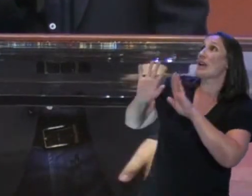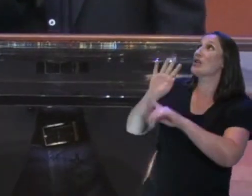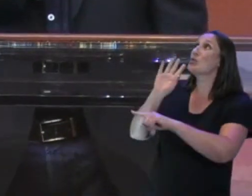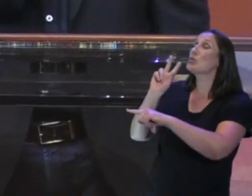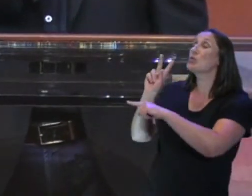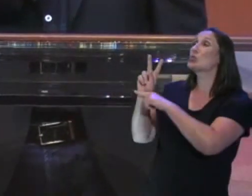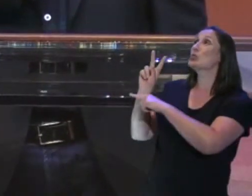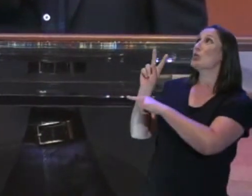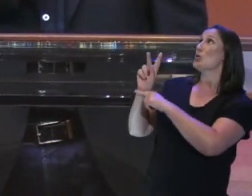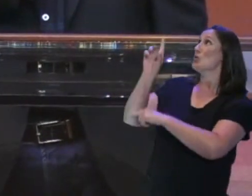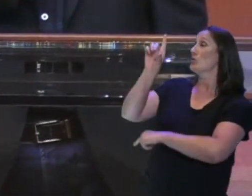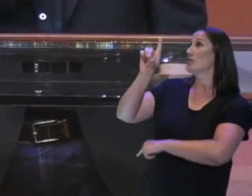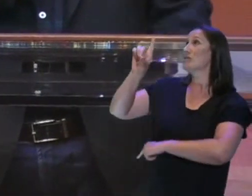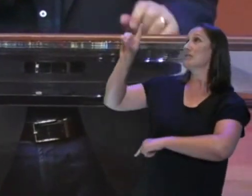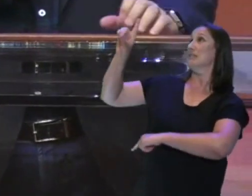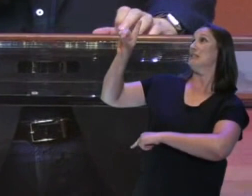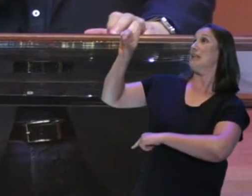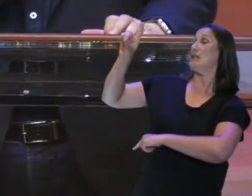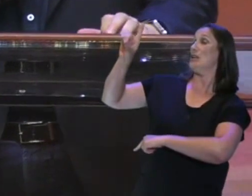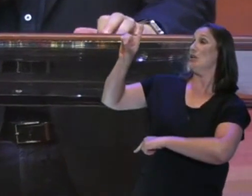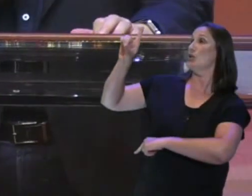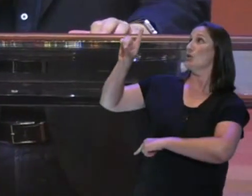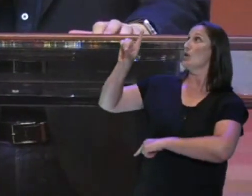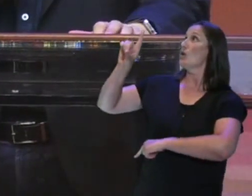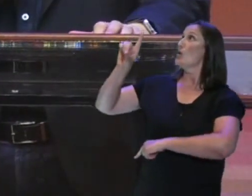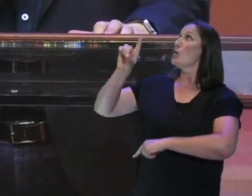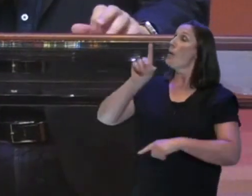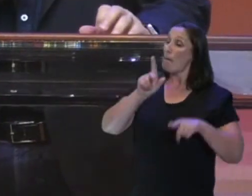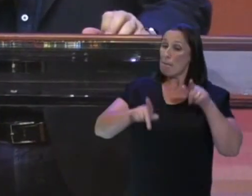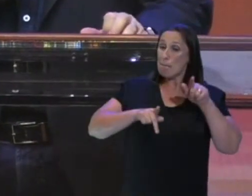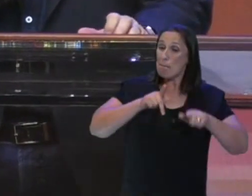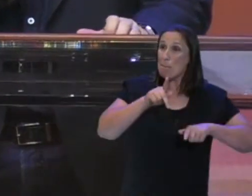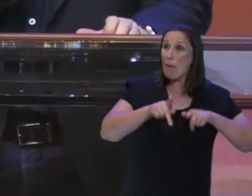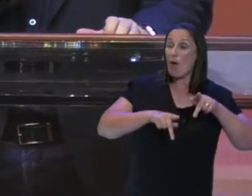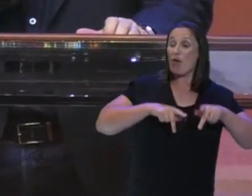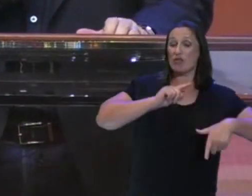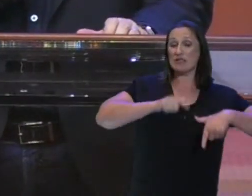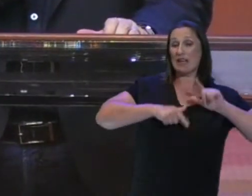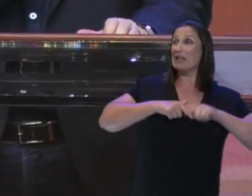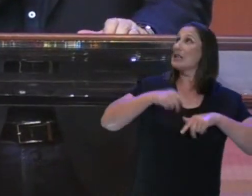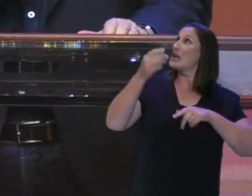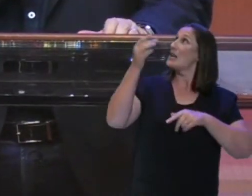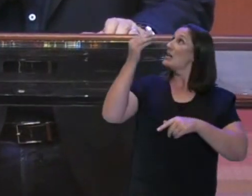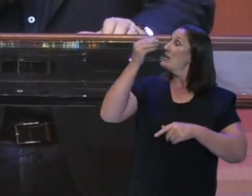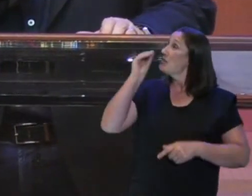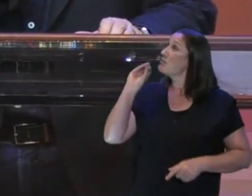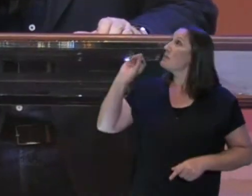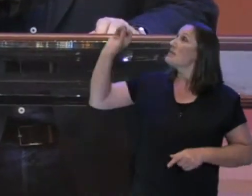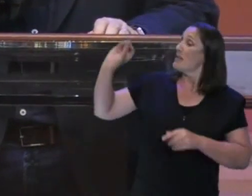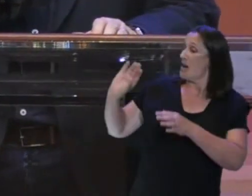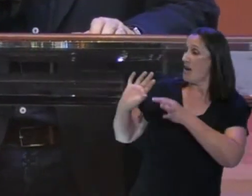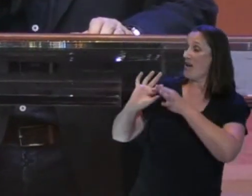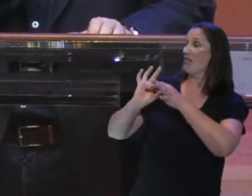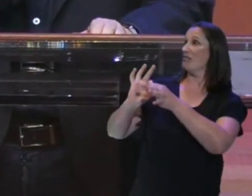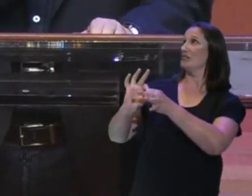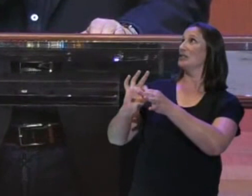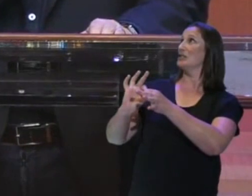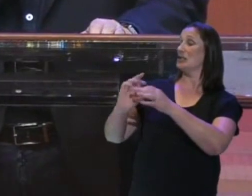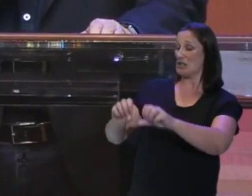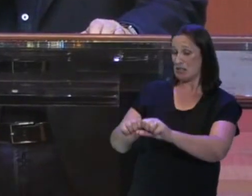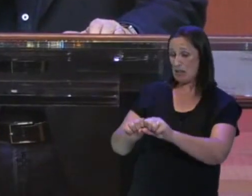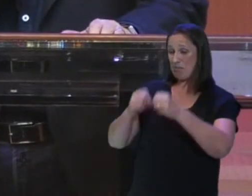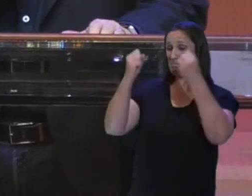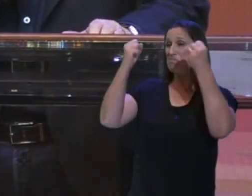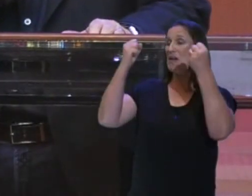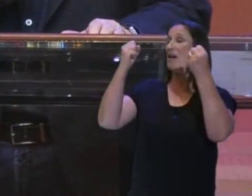Deus dos exércitos. Os israelitas rejeitaram a tua aliança, quebraram os teus